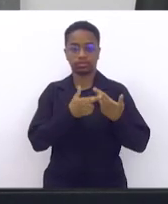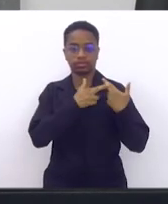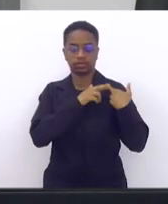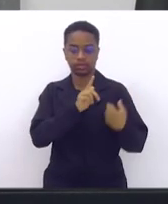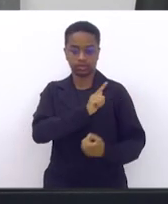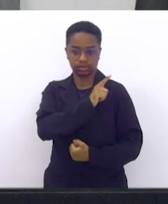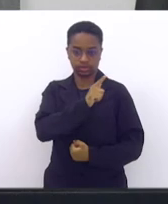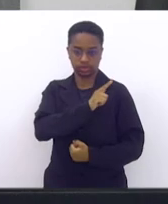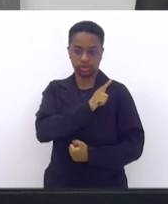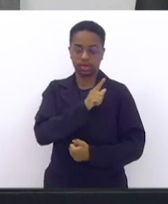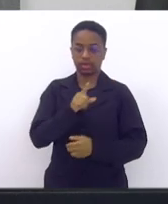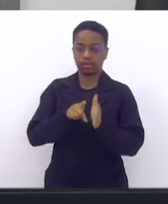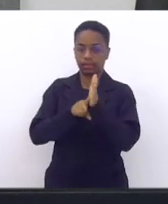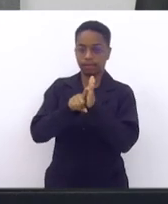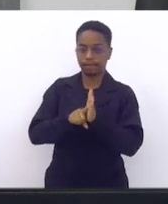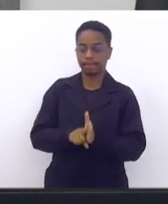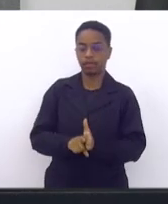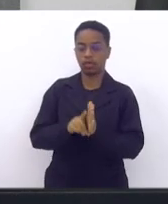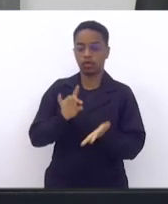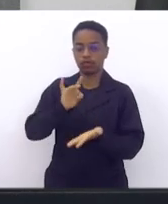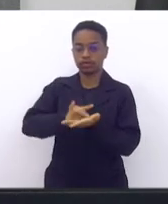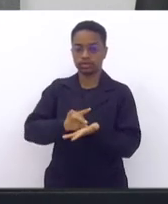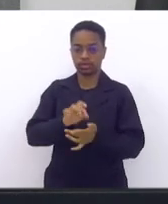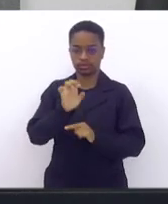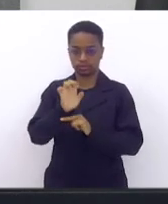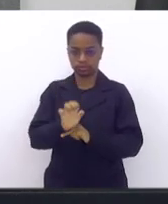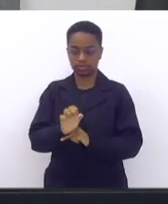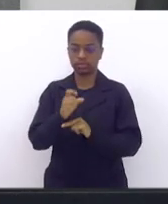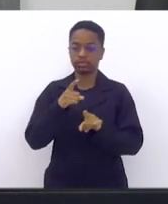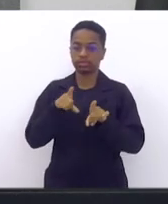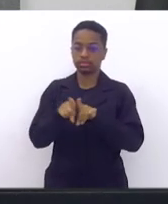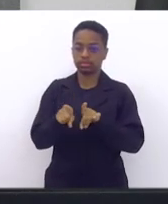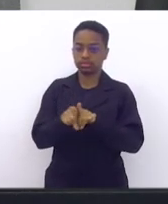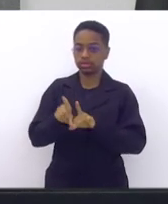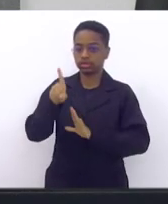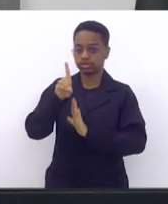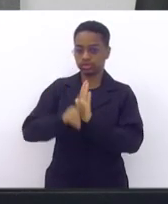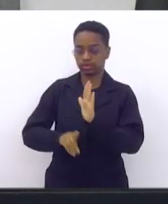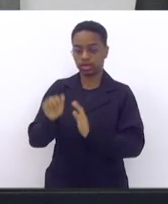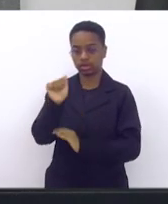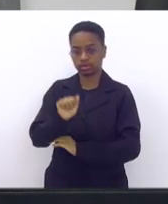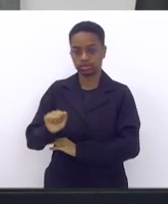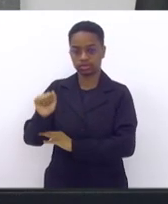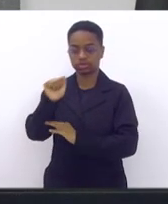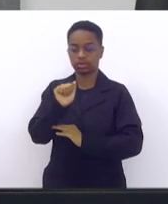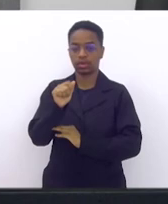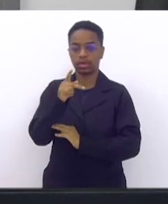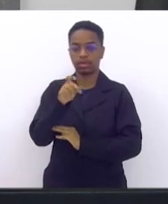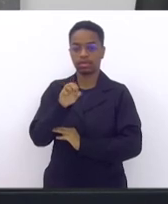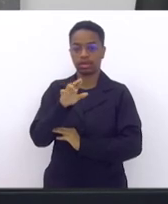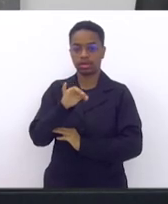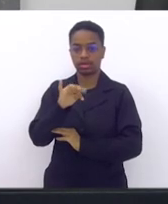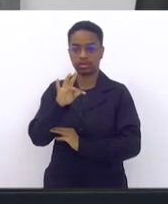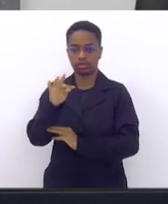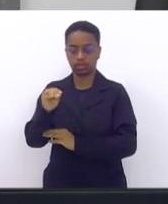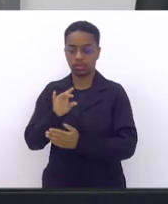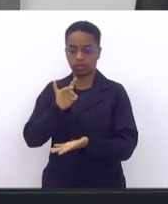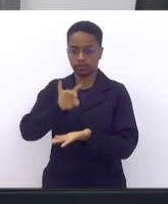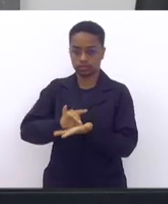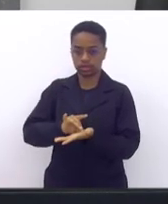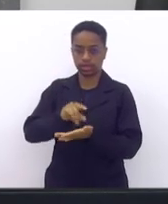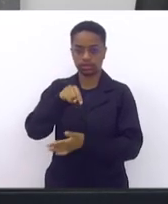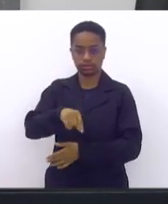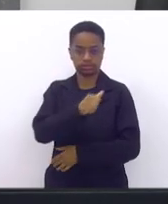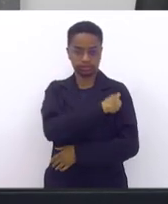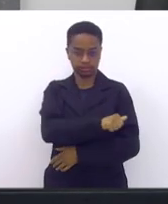da perícia oficial do Estado. É diretora da Associação dos Peritos Oficiais do Estado do Rio de Janeiro